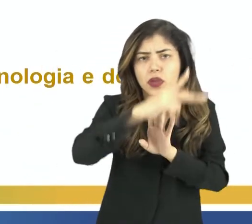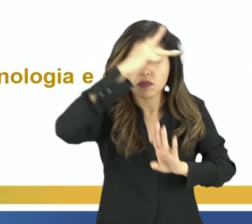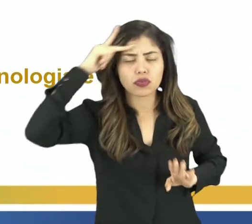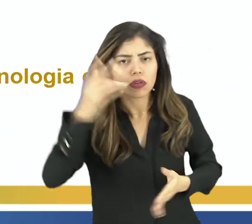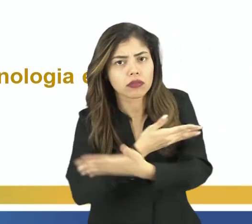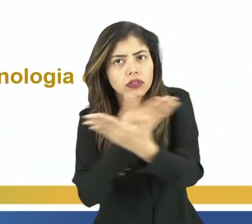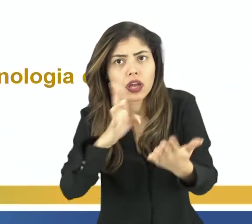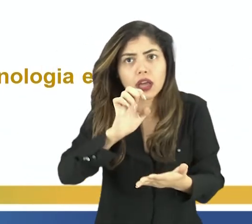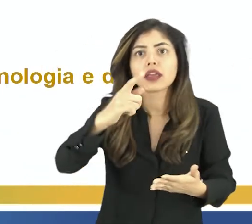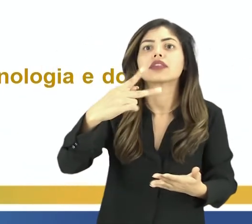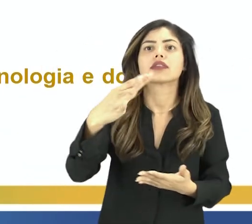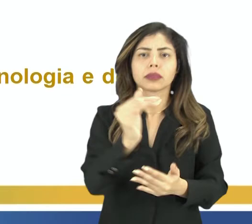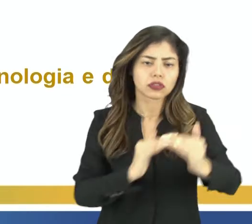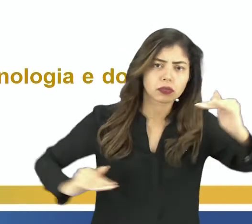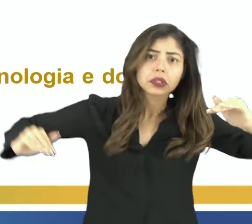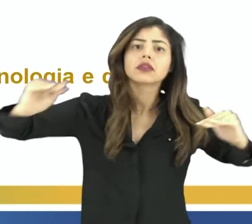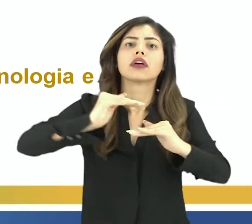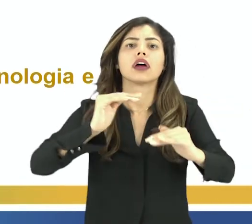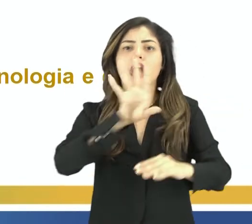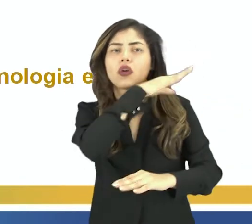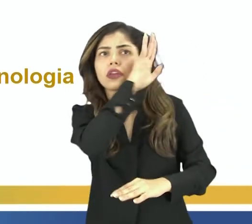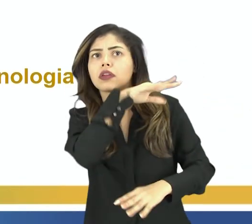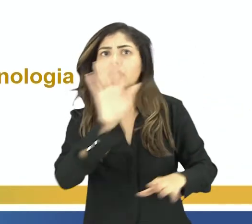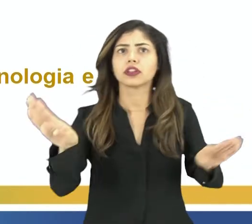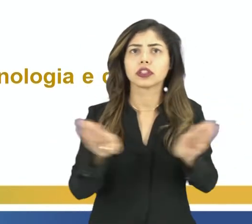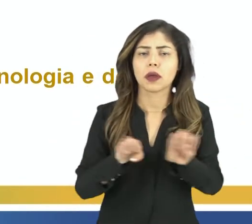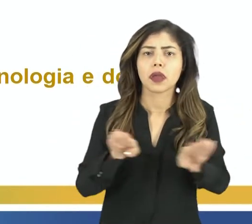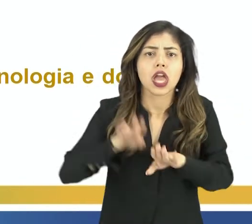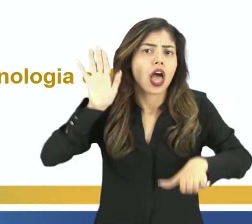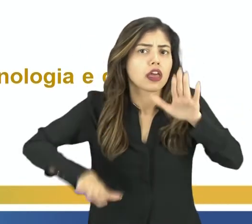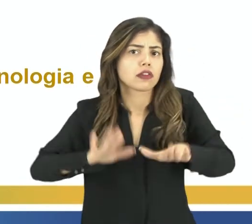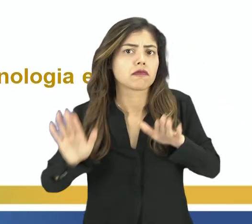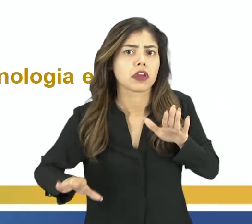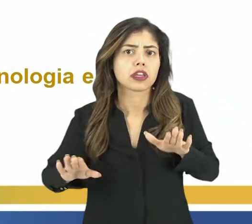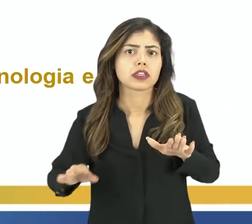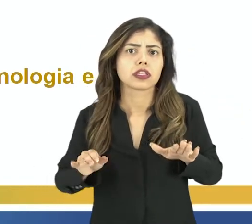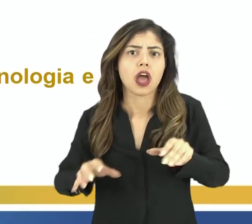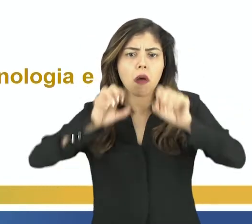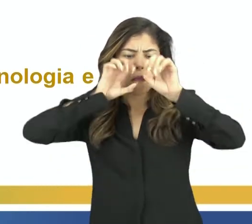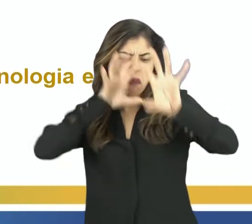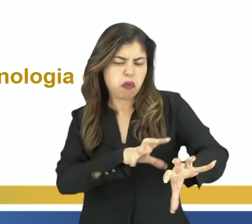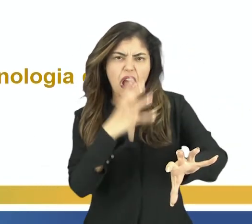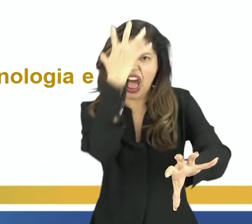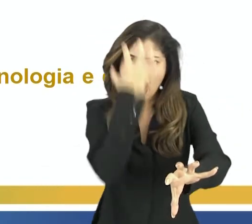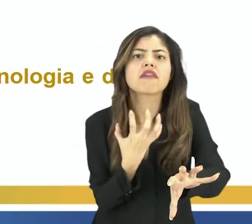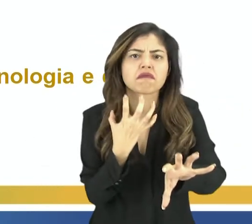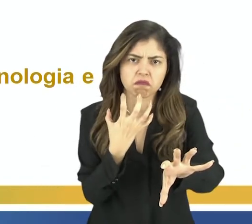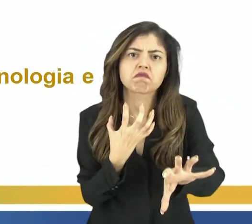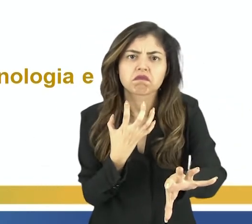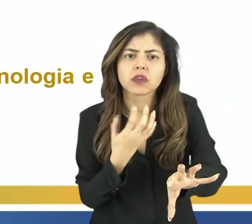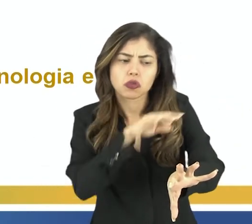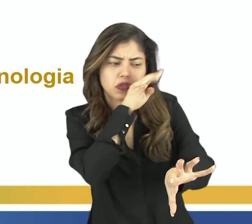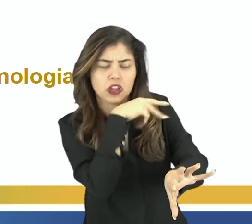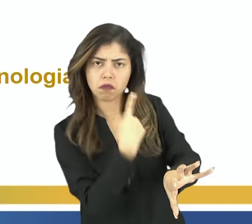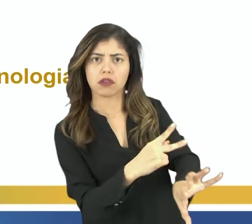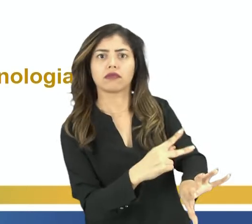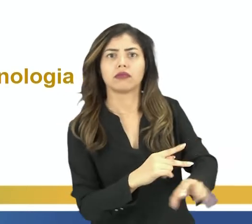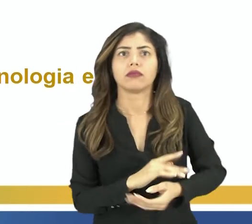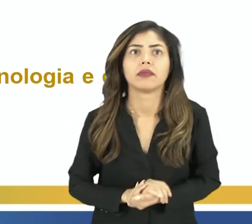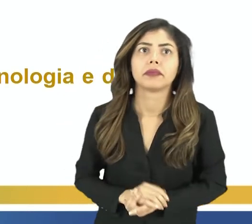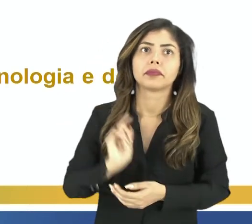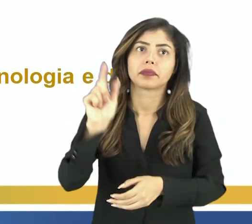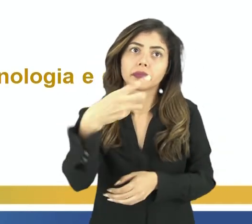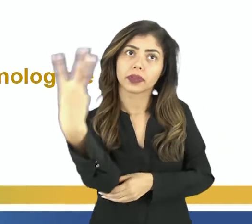se considera superior aos outros animais e muitas vezes a gente descarrega as nossas raivas em cima deles.